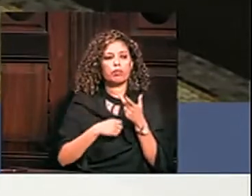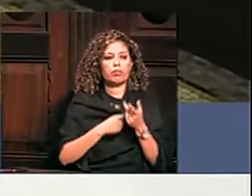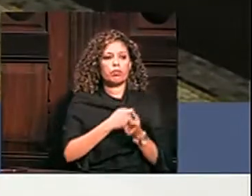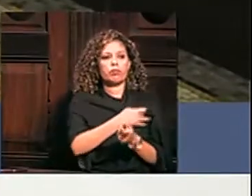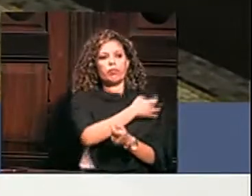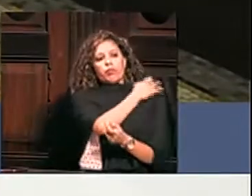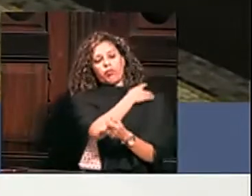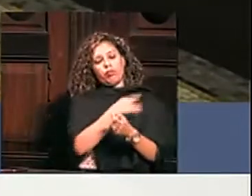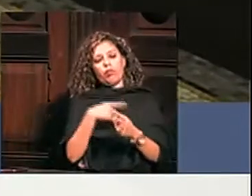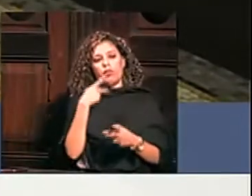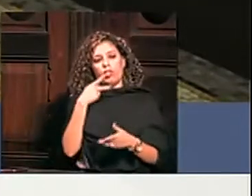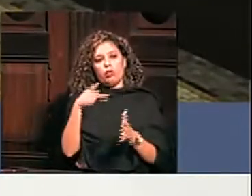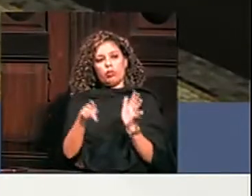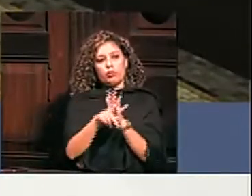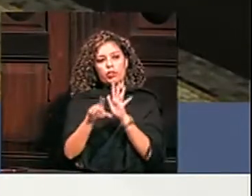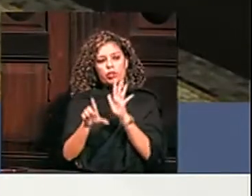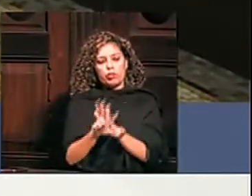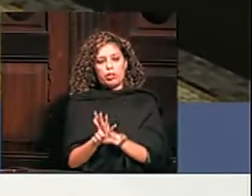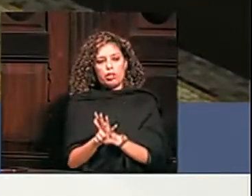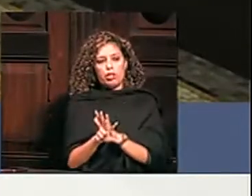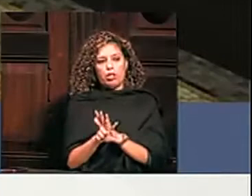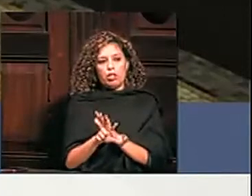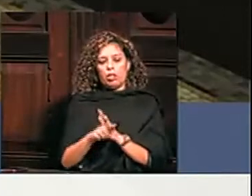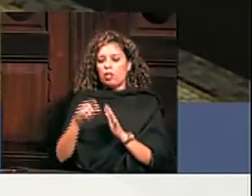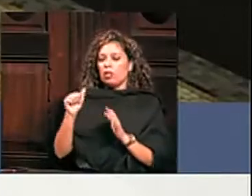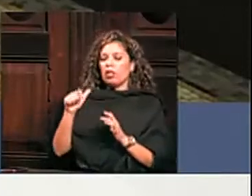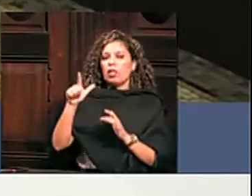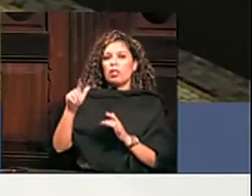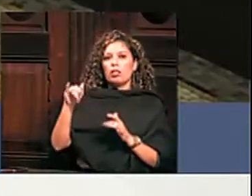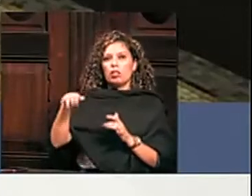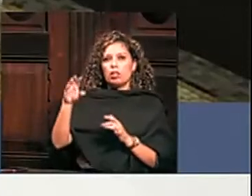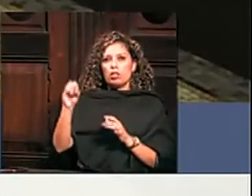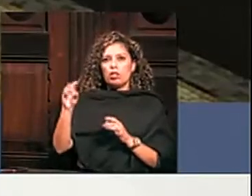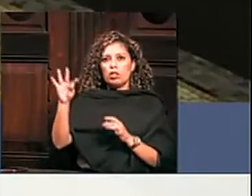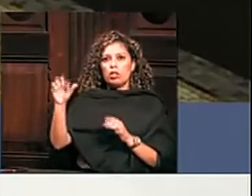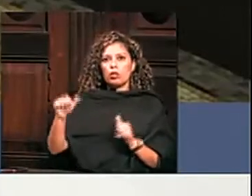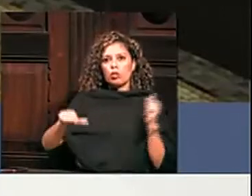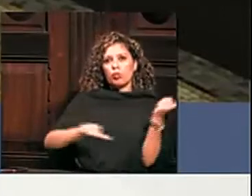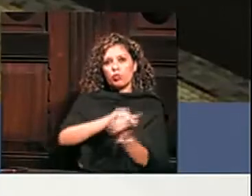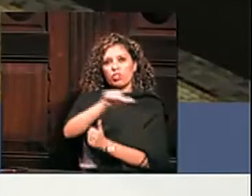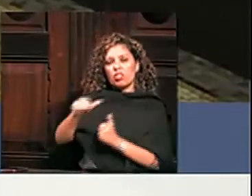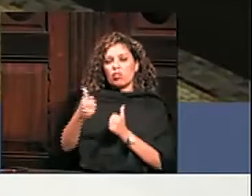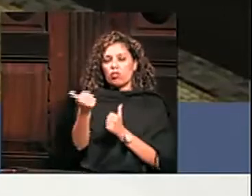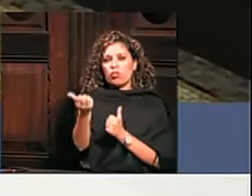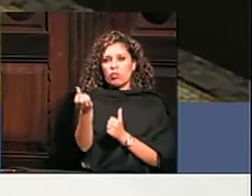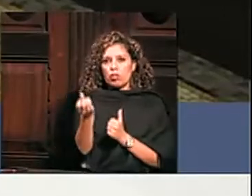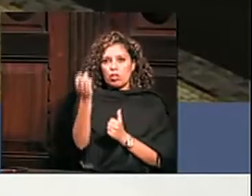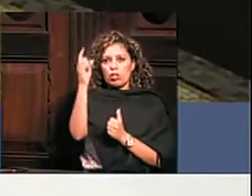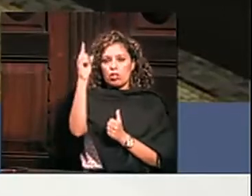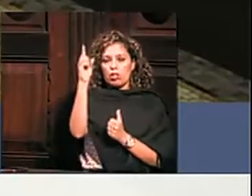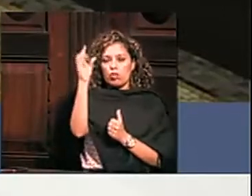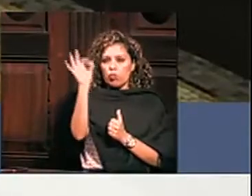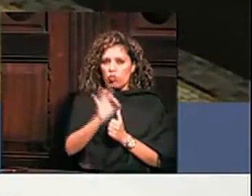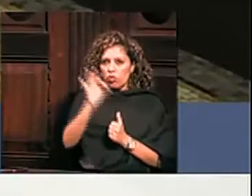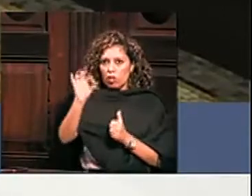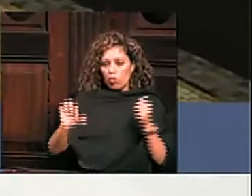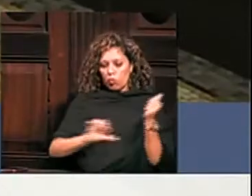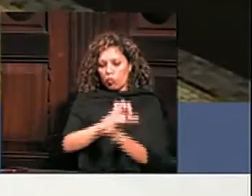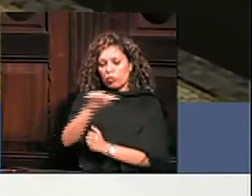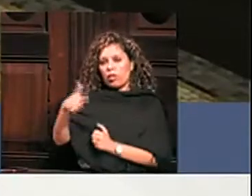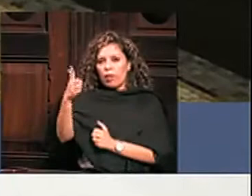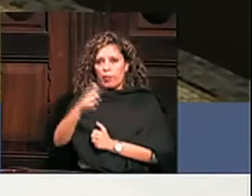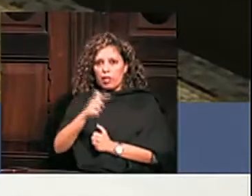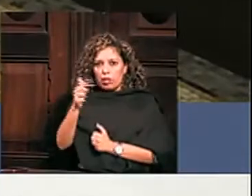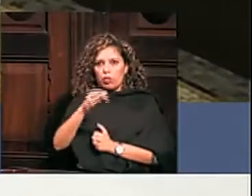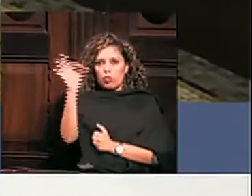do projeto que tratou da questão da alíquota de 16 para 12 do diesel, que foi uma mensagem do